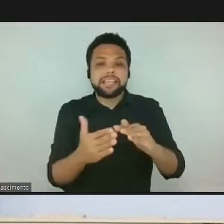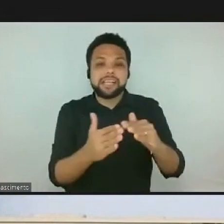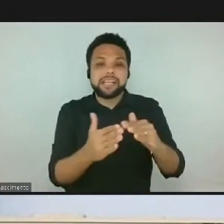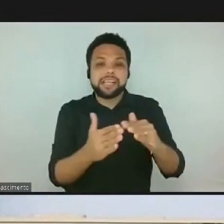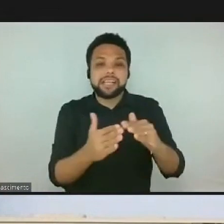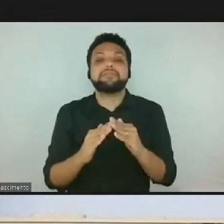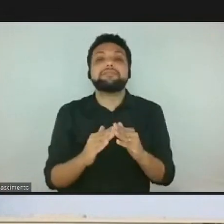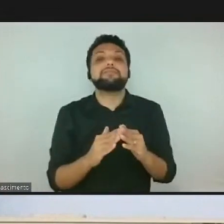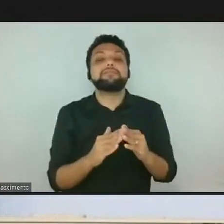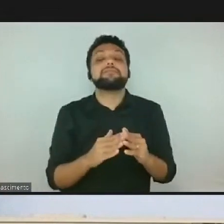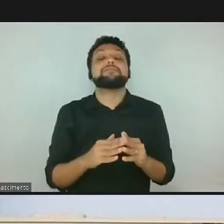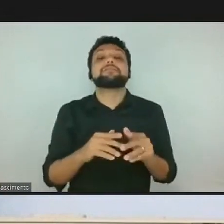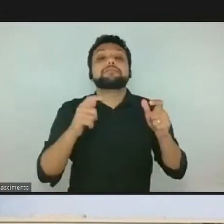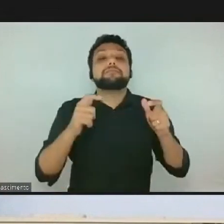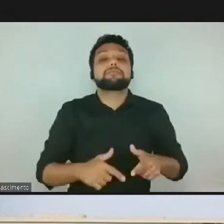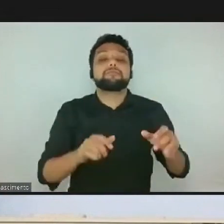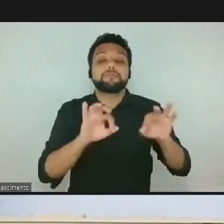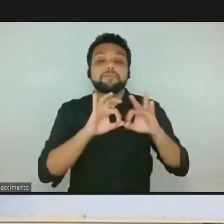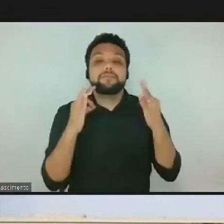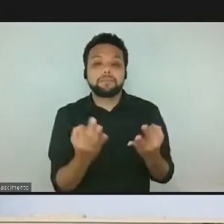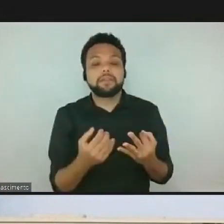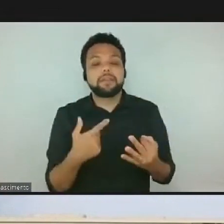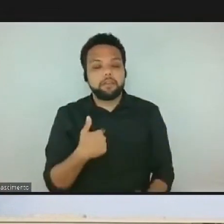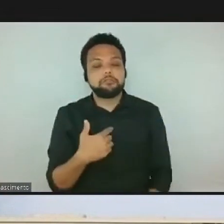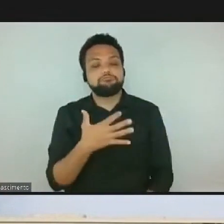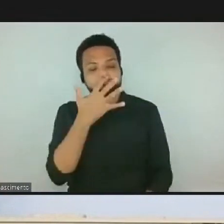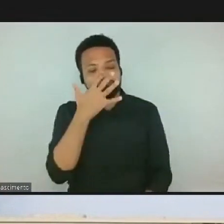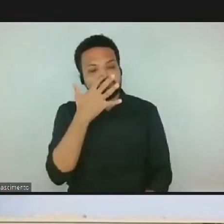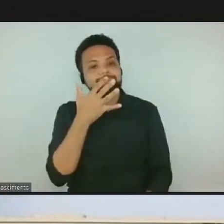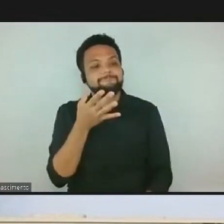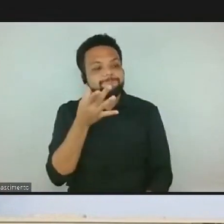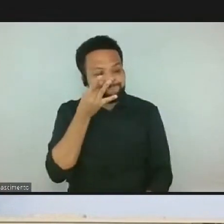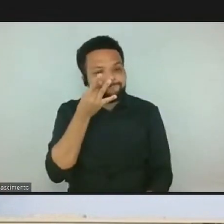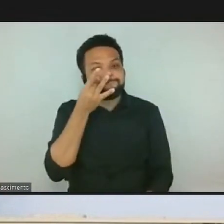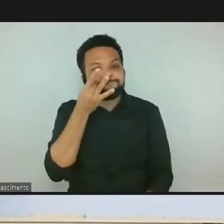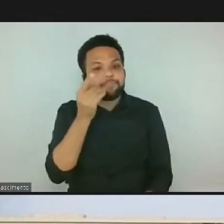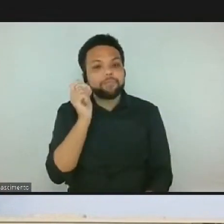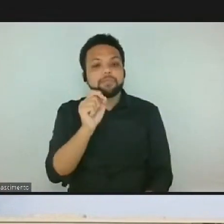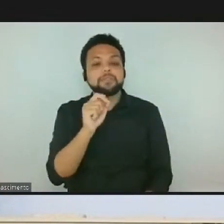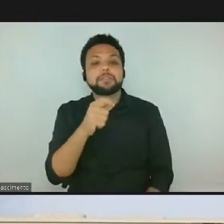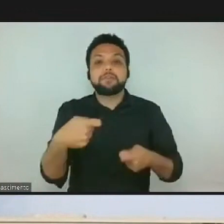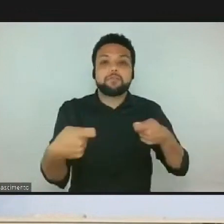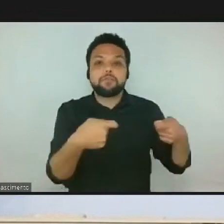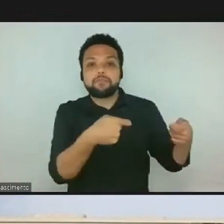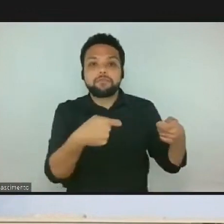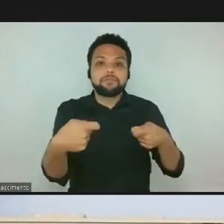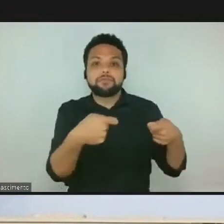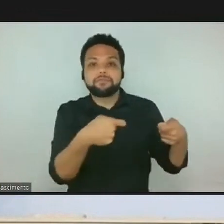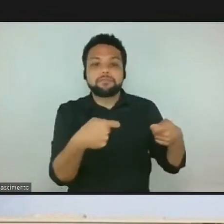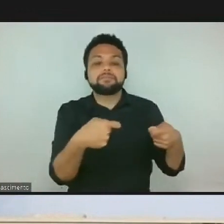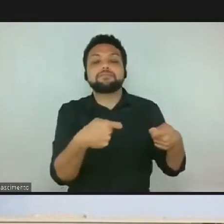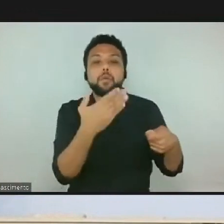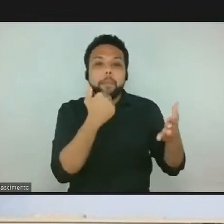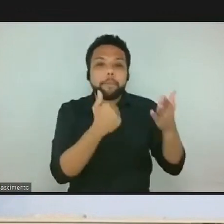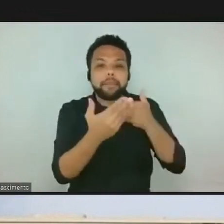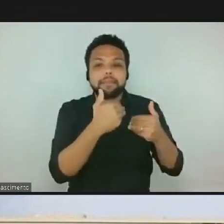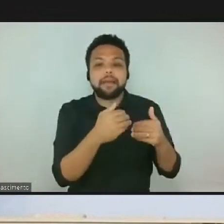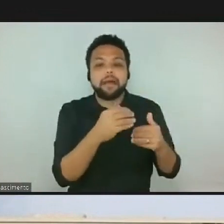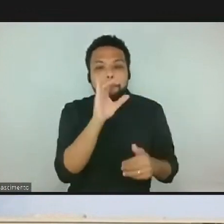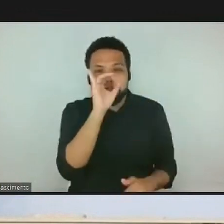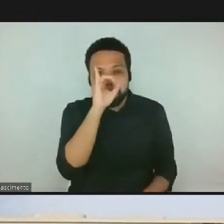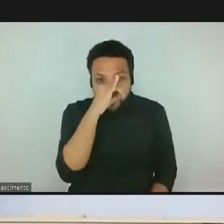onde as famílias, e eu presenciei essa cena, infelizmente, disputam alimentos com porcos, como a